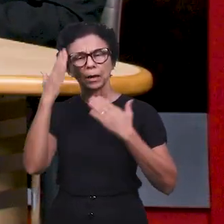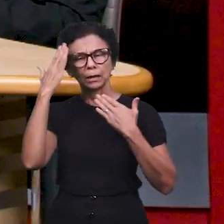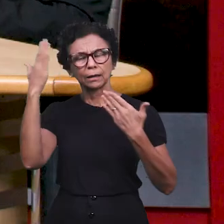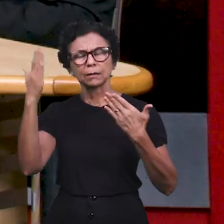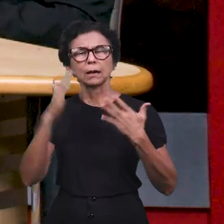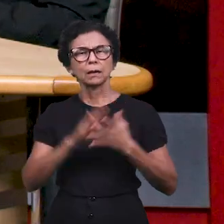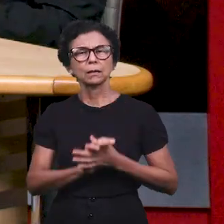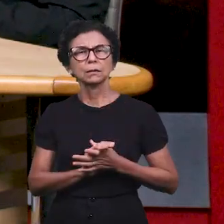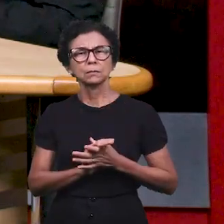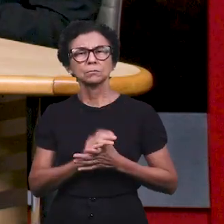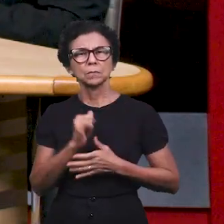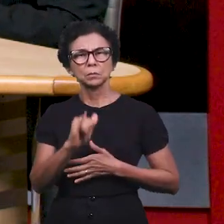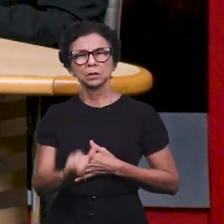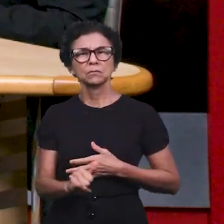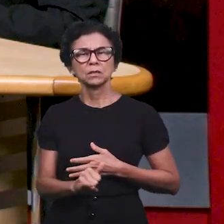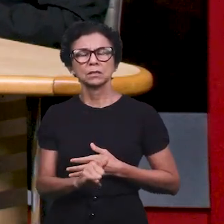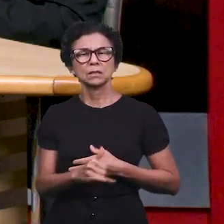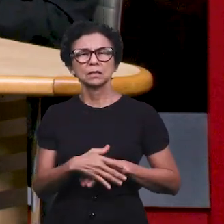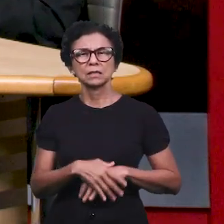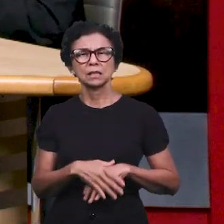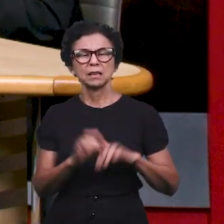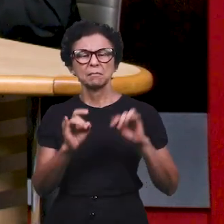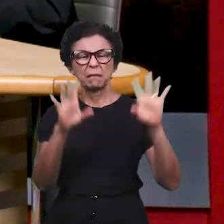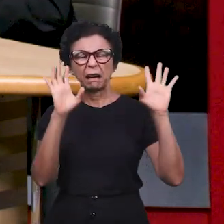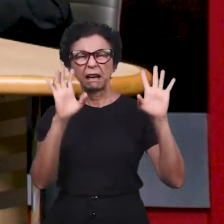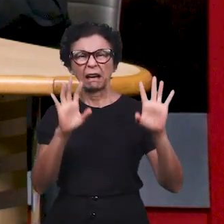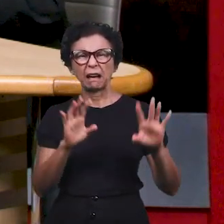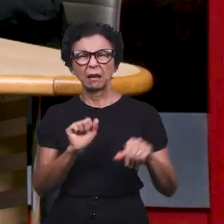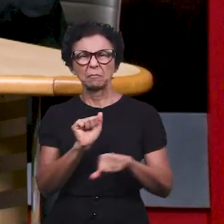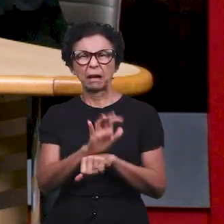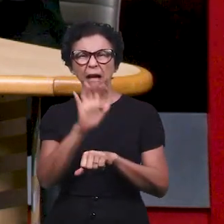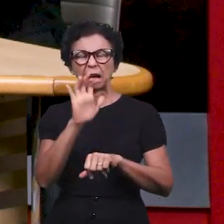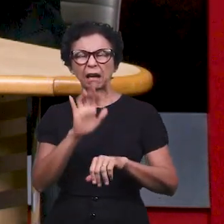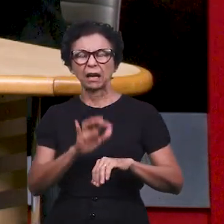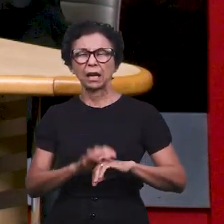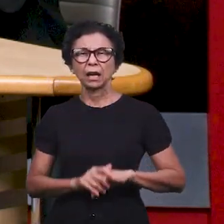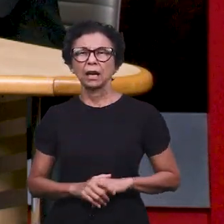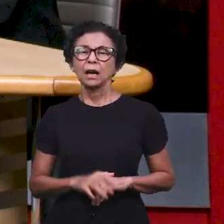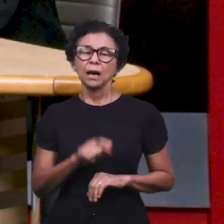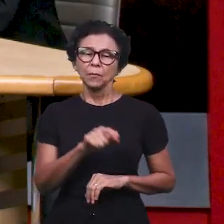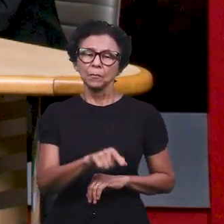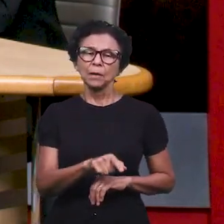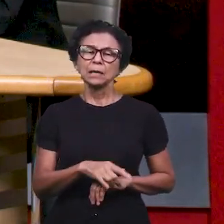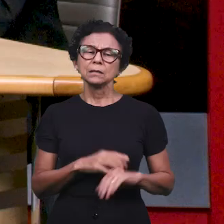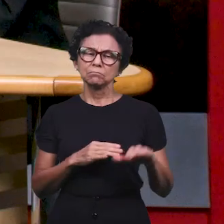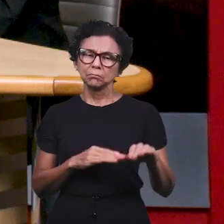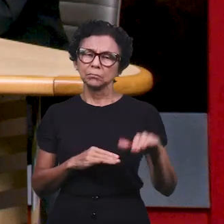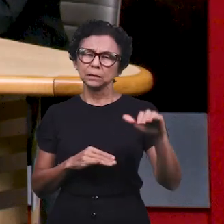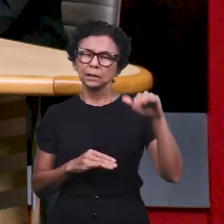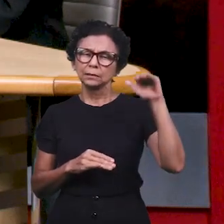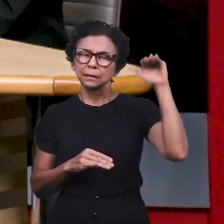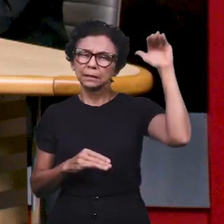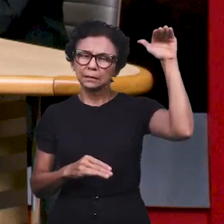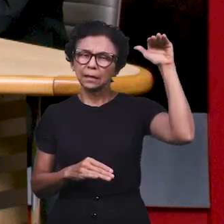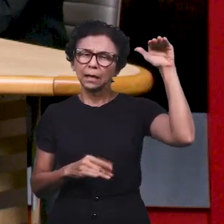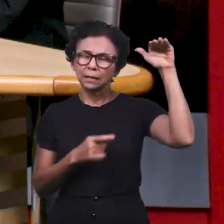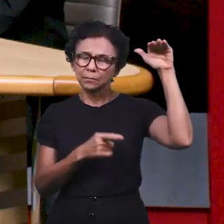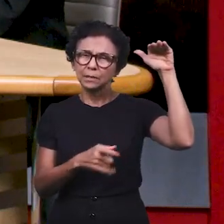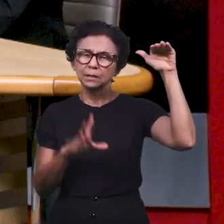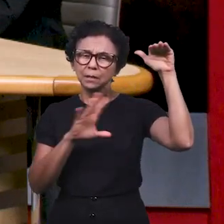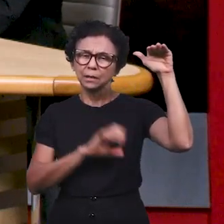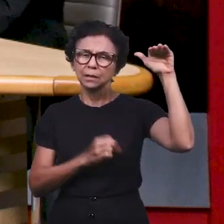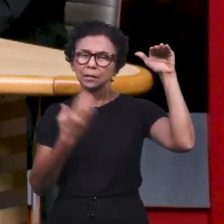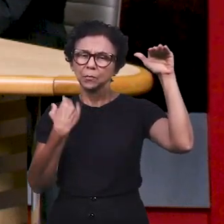E mesmo que você plantou mal, como a árvore é boa, na velhice, depois de adulto, ele reconhece o pai, ele ama o pai,